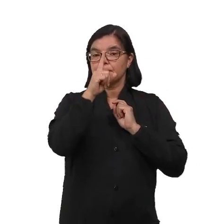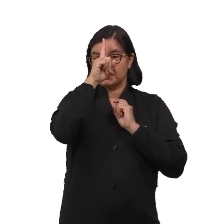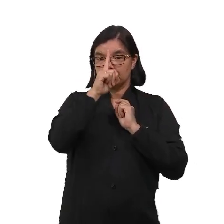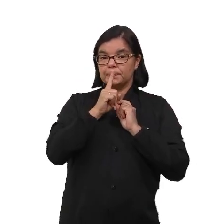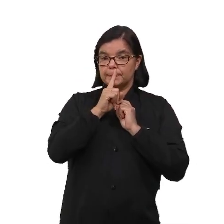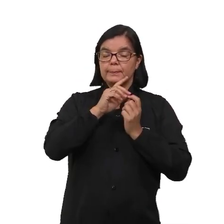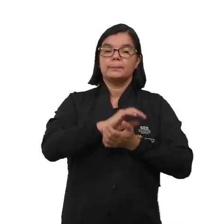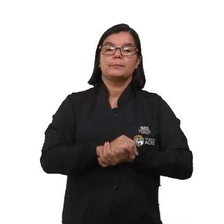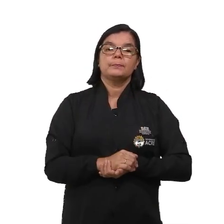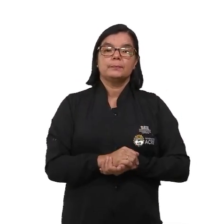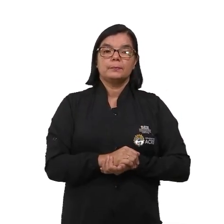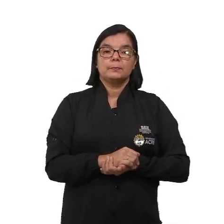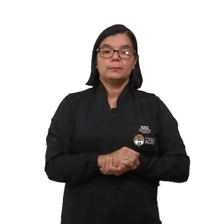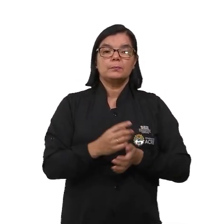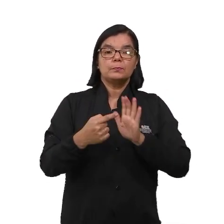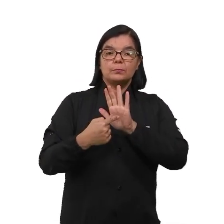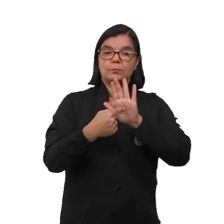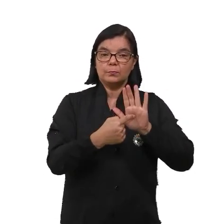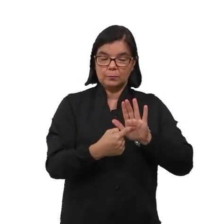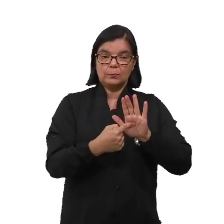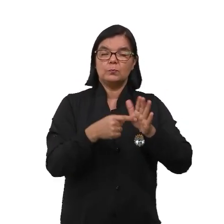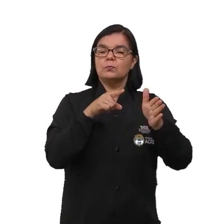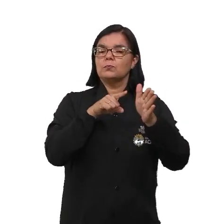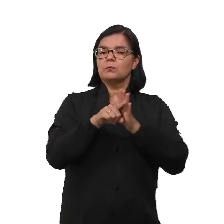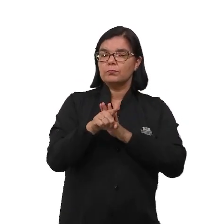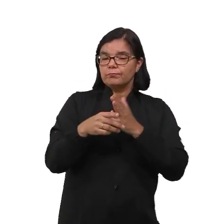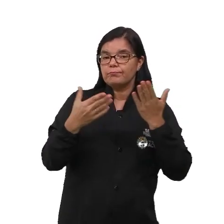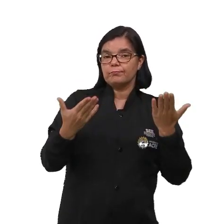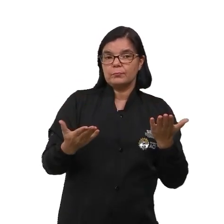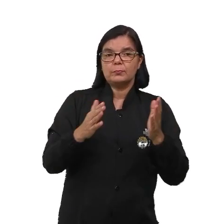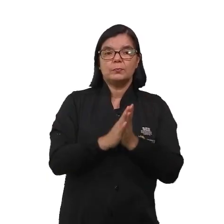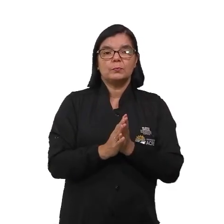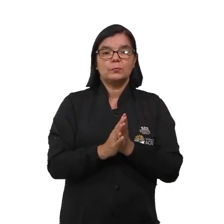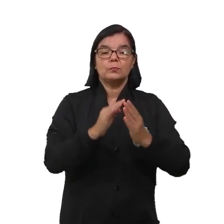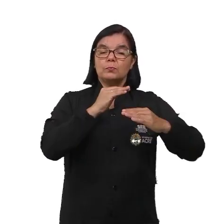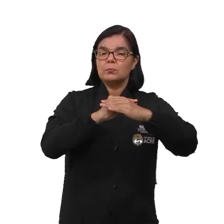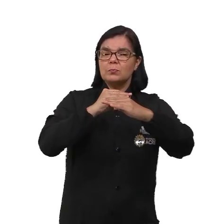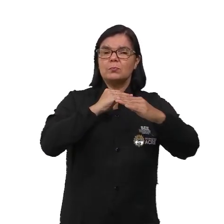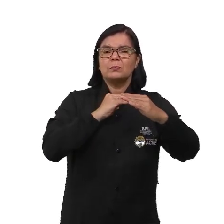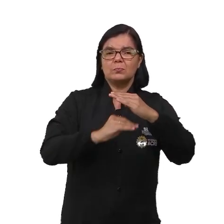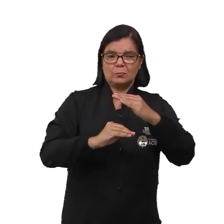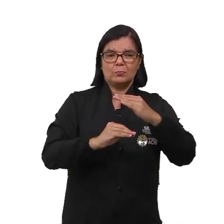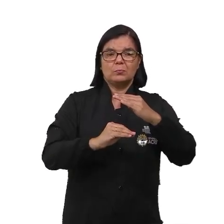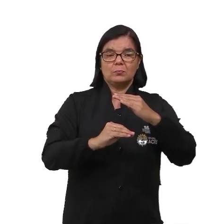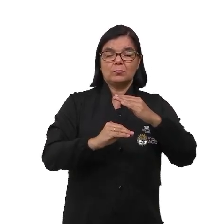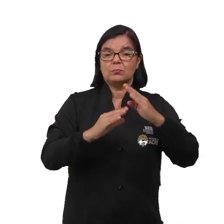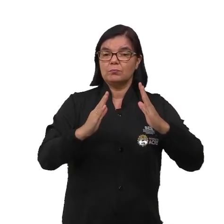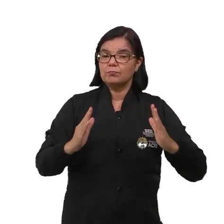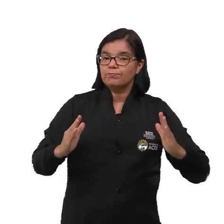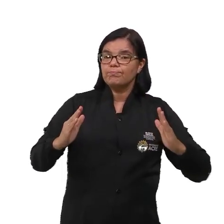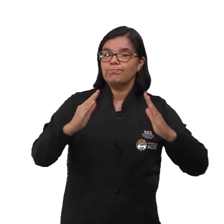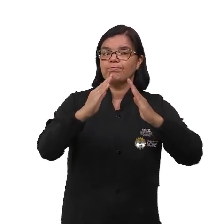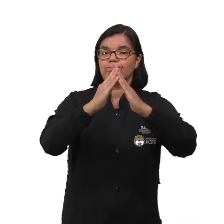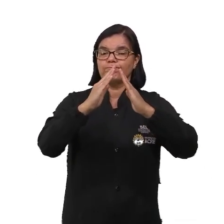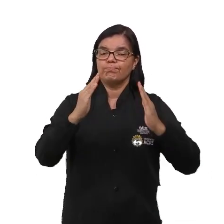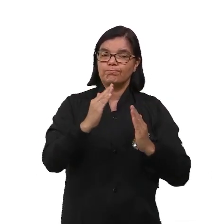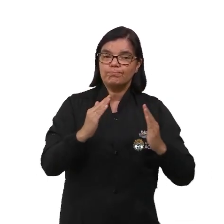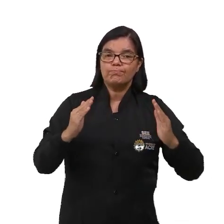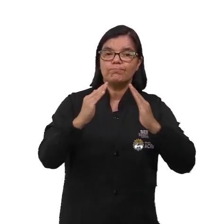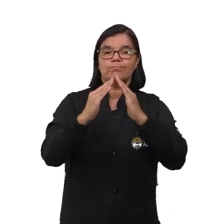amarela, e nós temos uma indagação. Como a desigualdade e a estratificação se